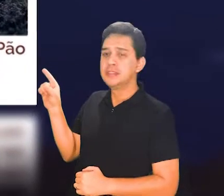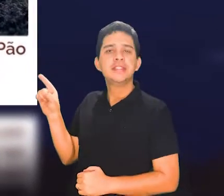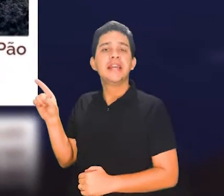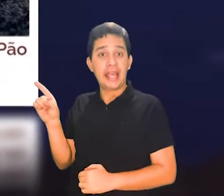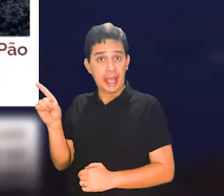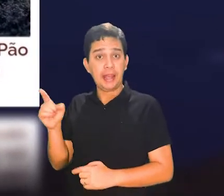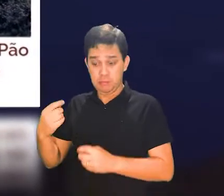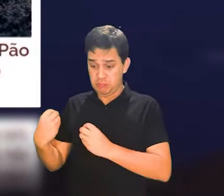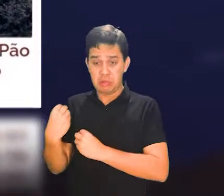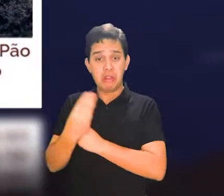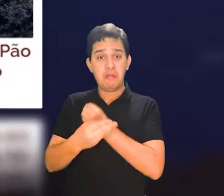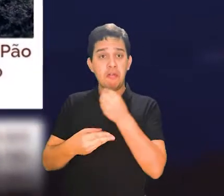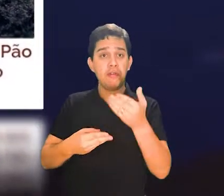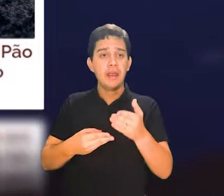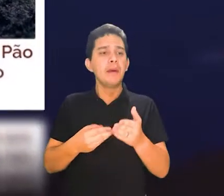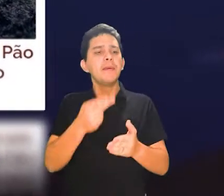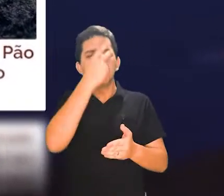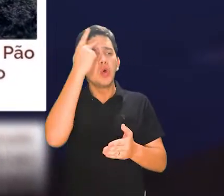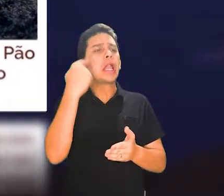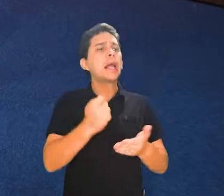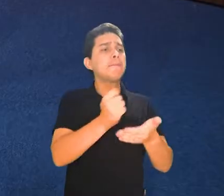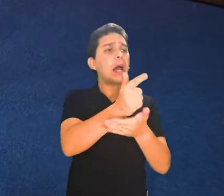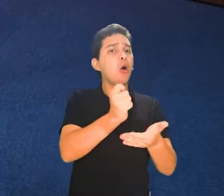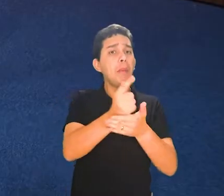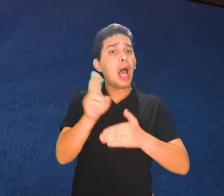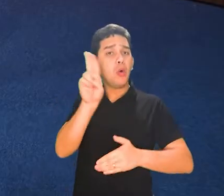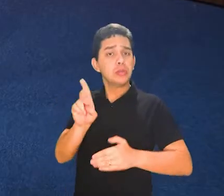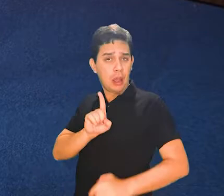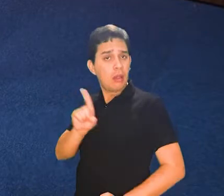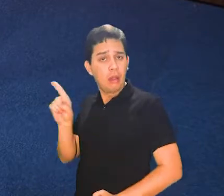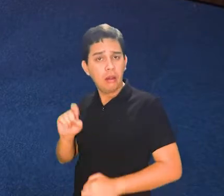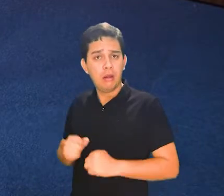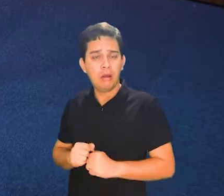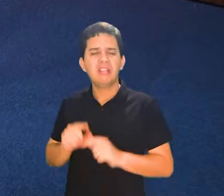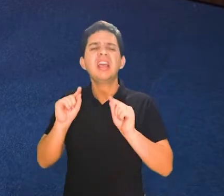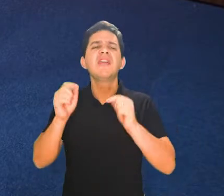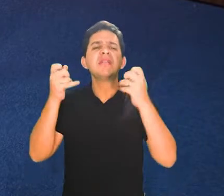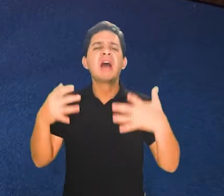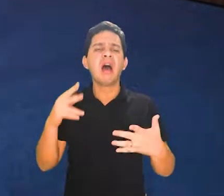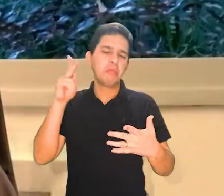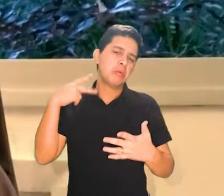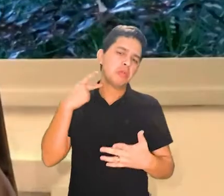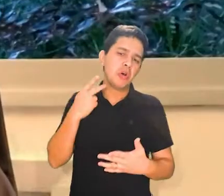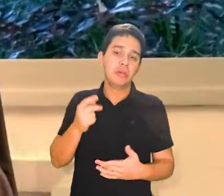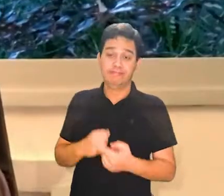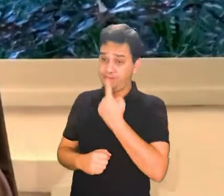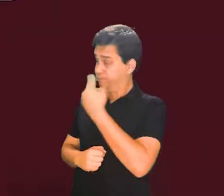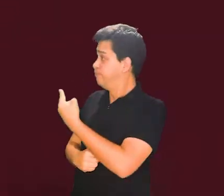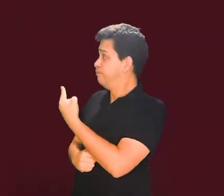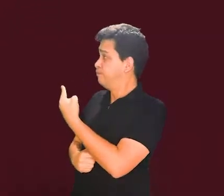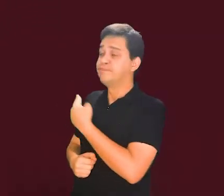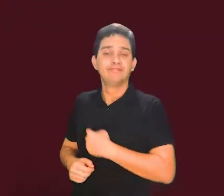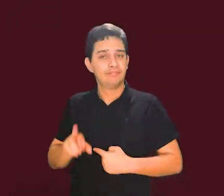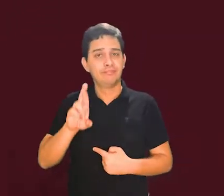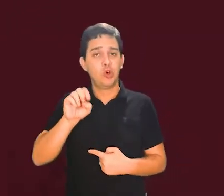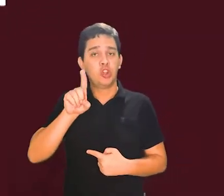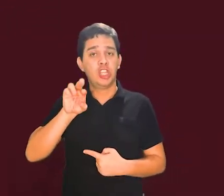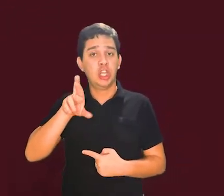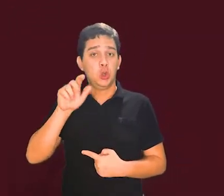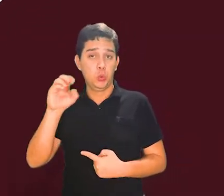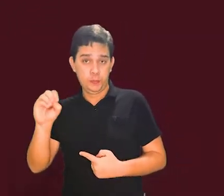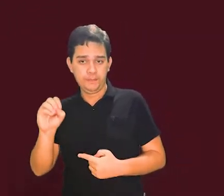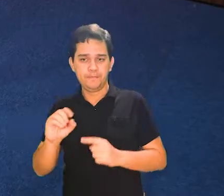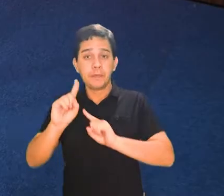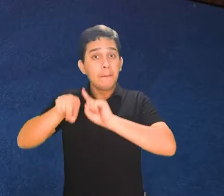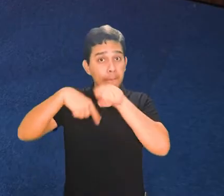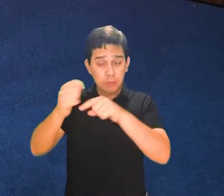valores pagos por clientes que não utilizaram o serviço. Quem vai falar sobre o assunto é o promotor de justiça Rodrigo Terra. No quadro MPRJ